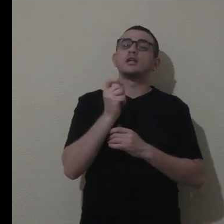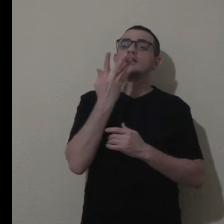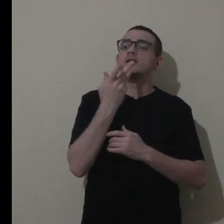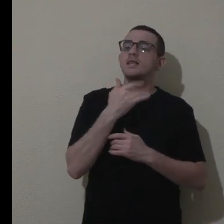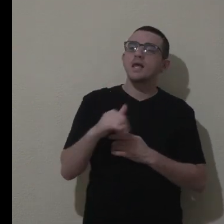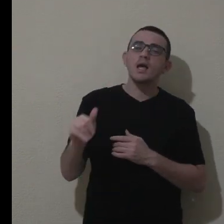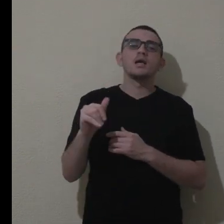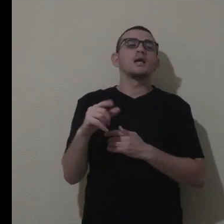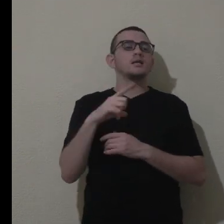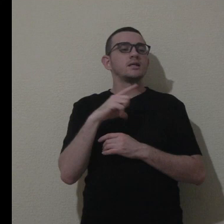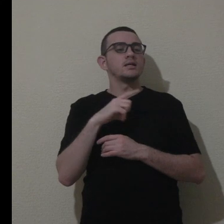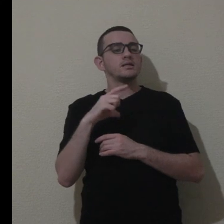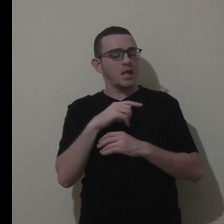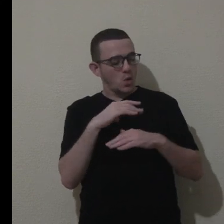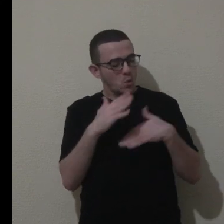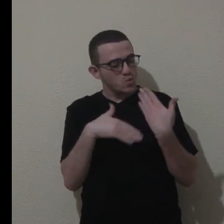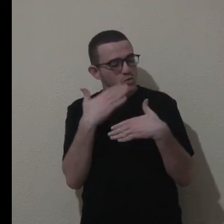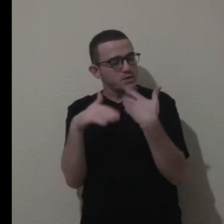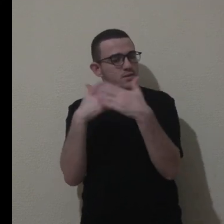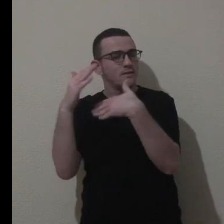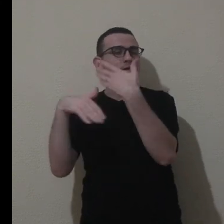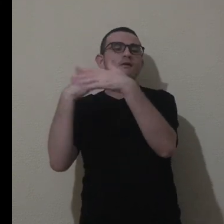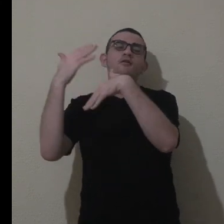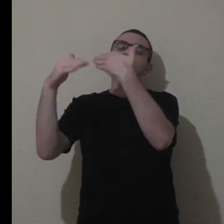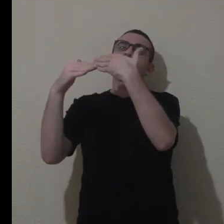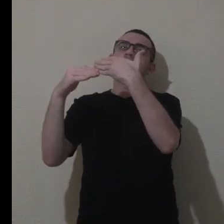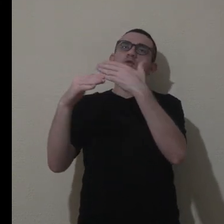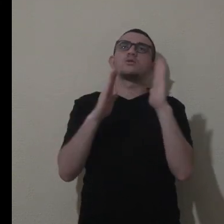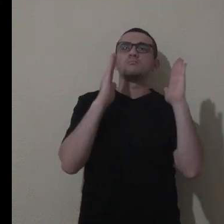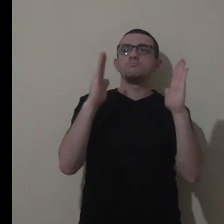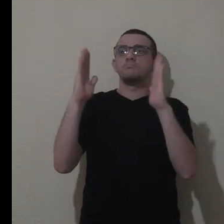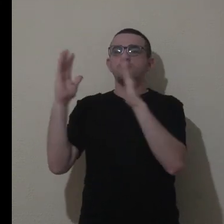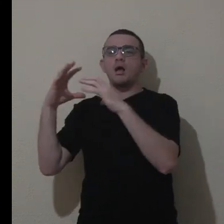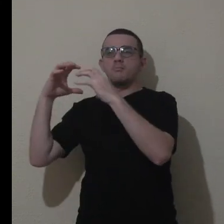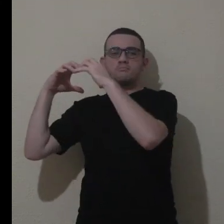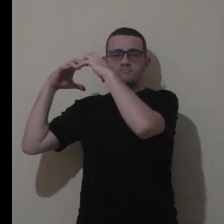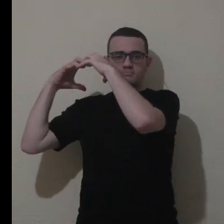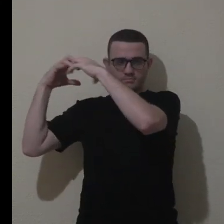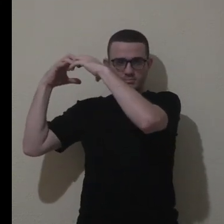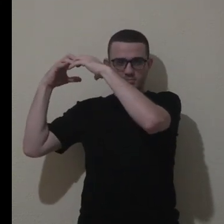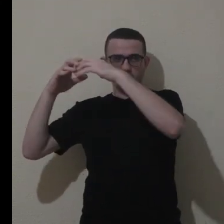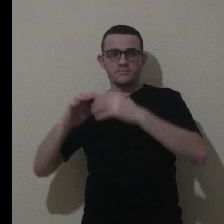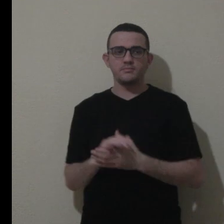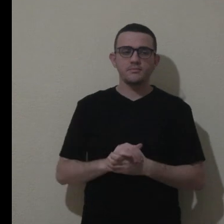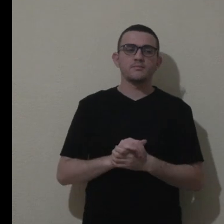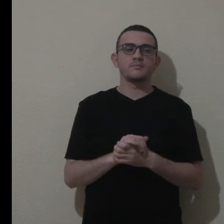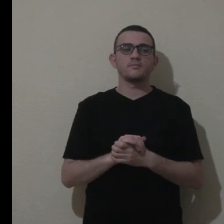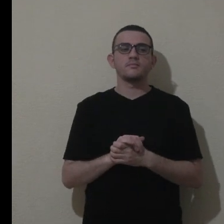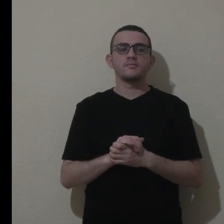na criança ela vai e ela tem um desenvolvimento, essa fase cerebral.